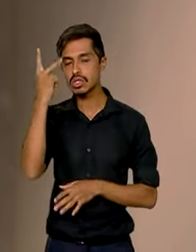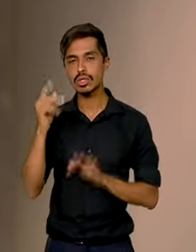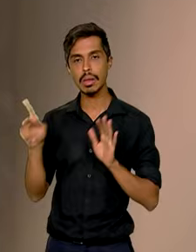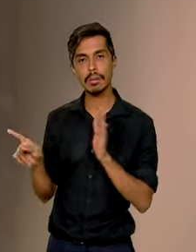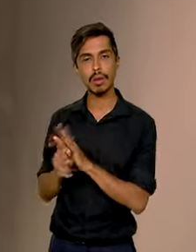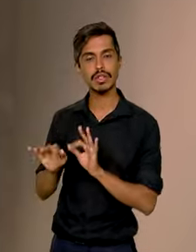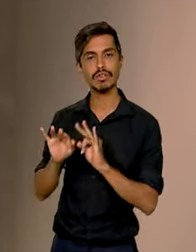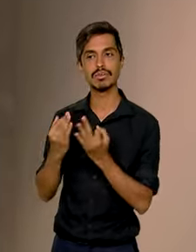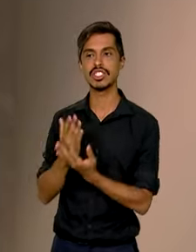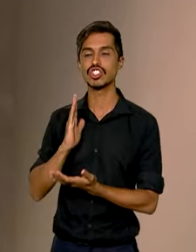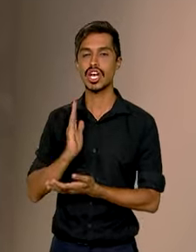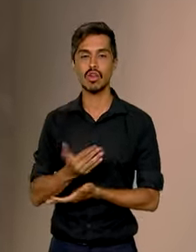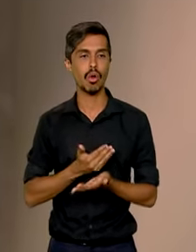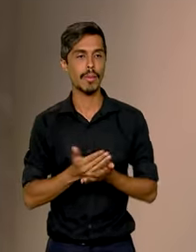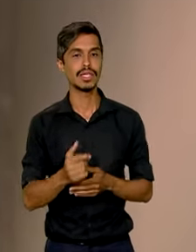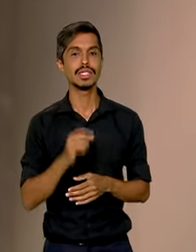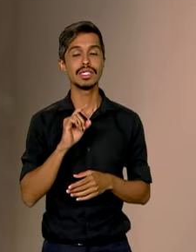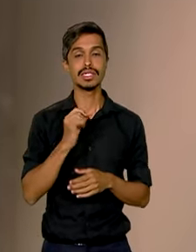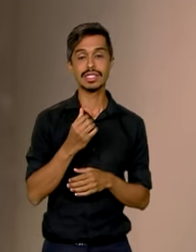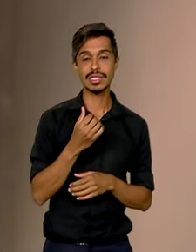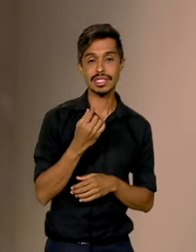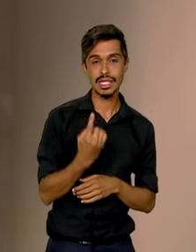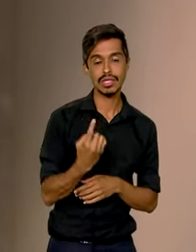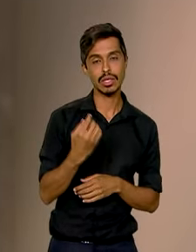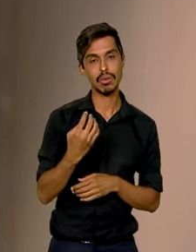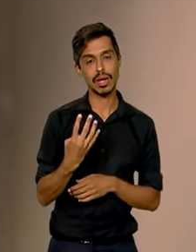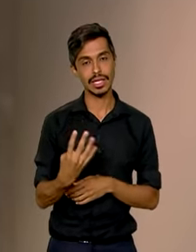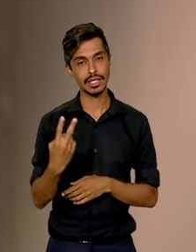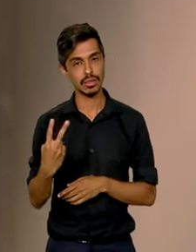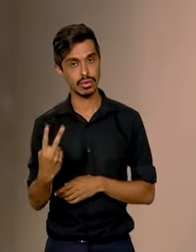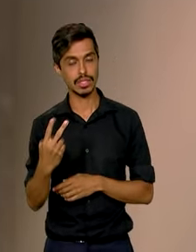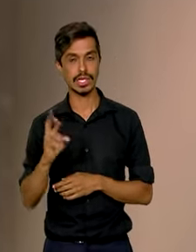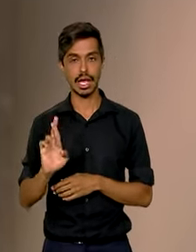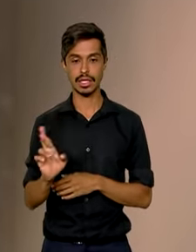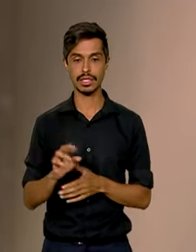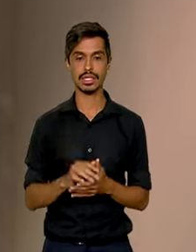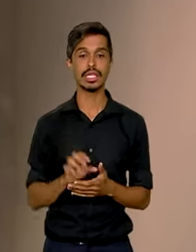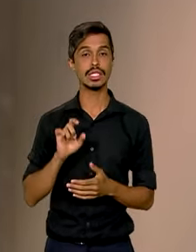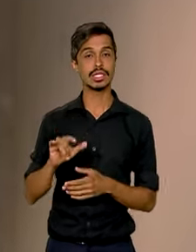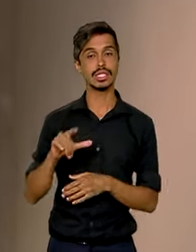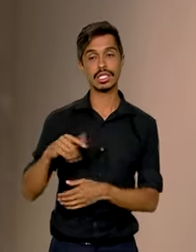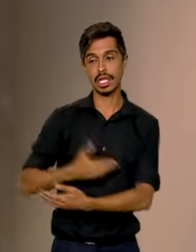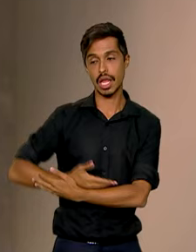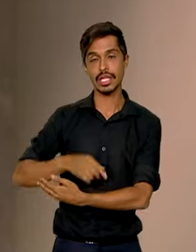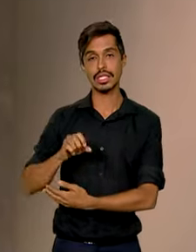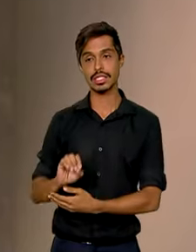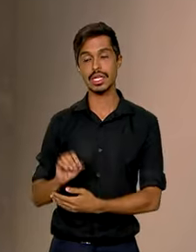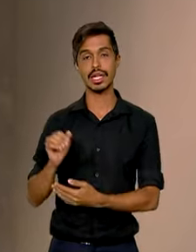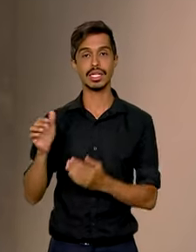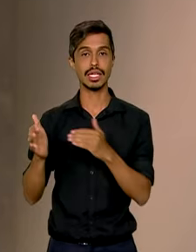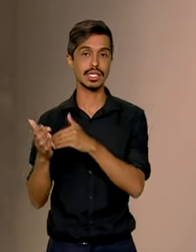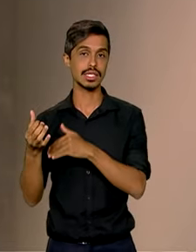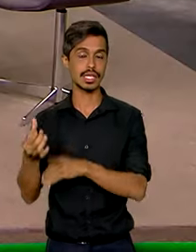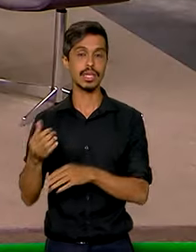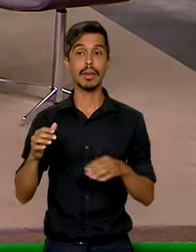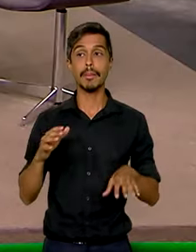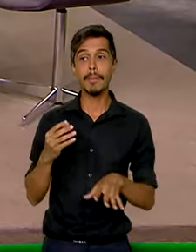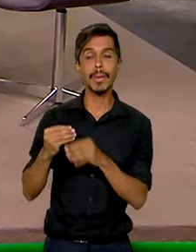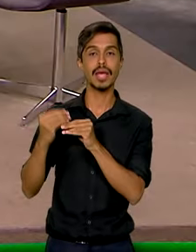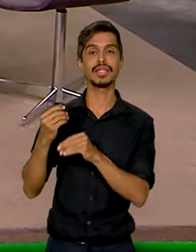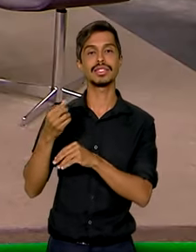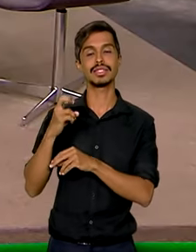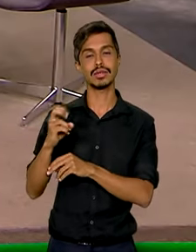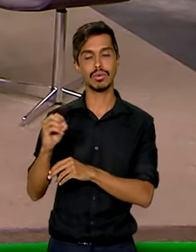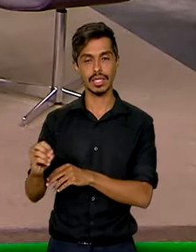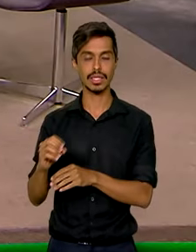já entra ganhando R$ 142,00, sabe? Se tiver uma criança de 0 a 6, ganha mais R$ 150,00. Se